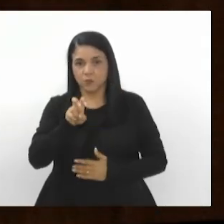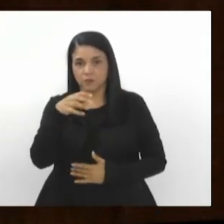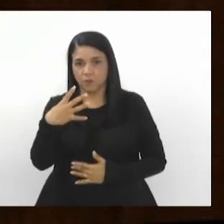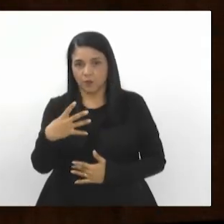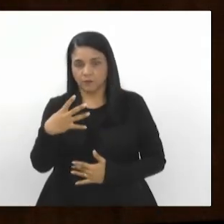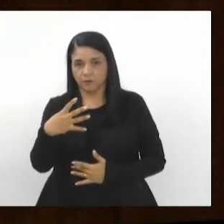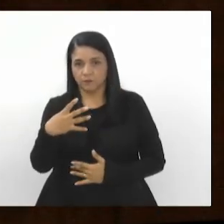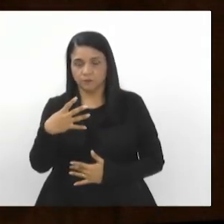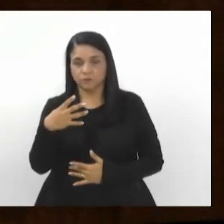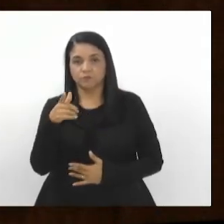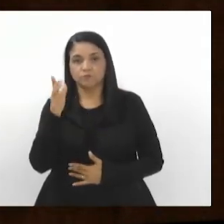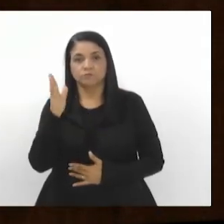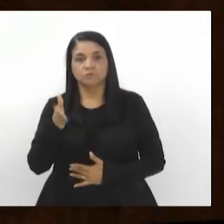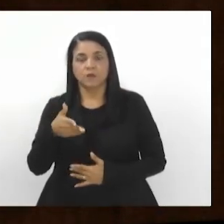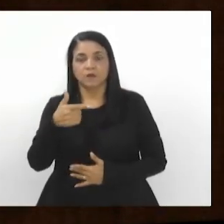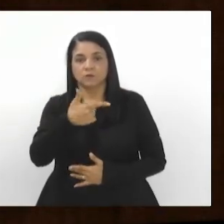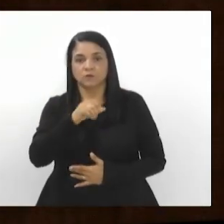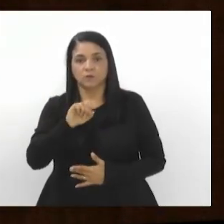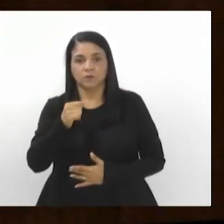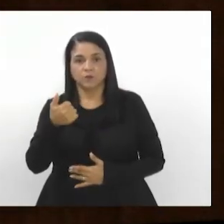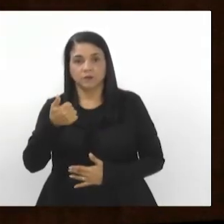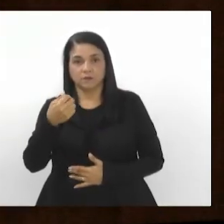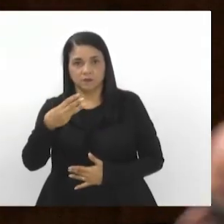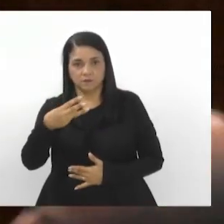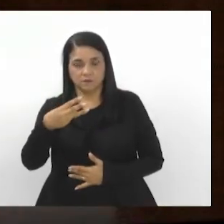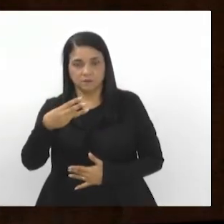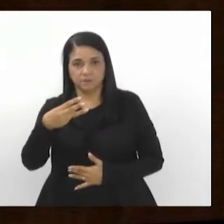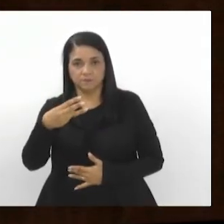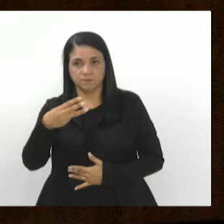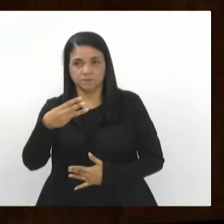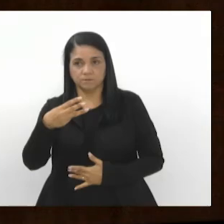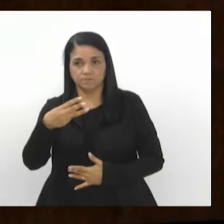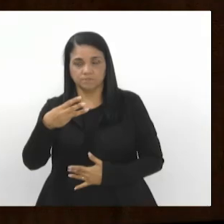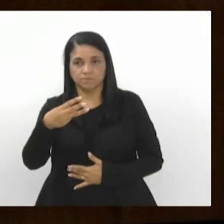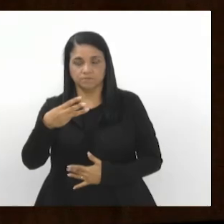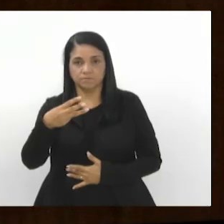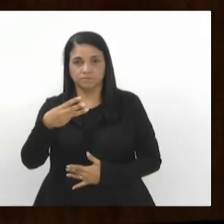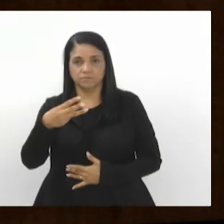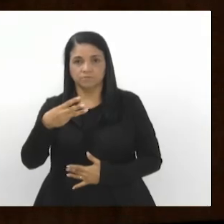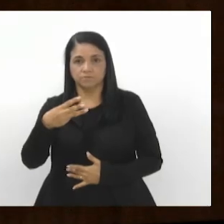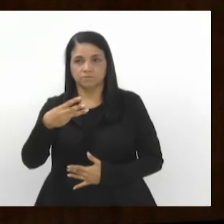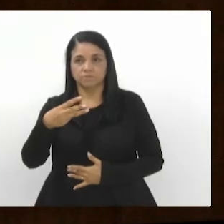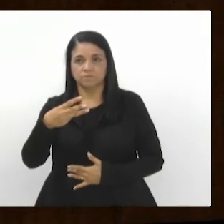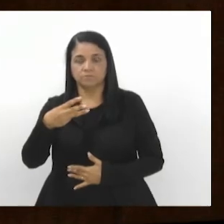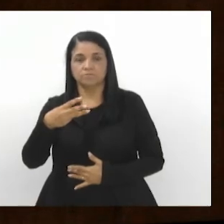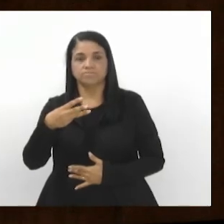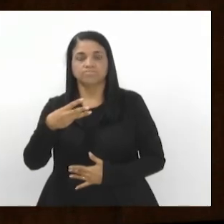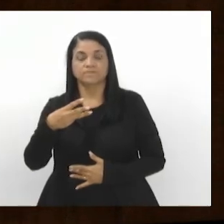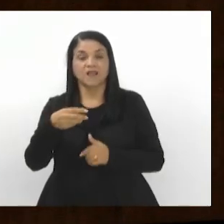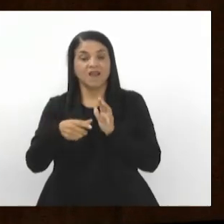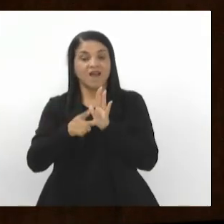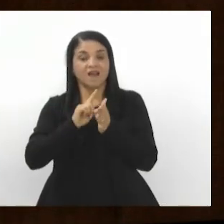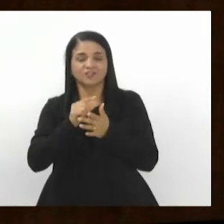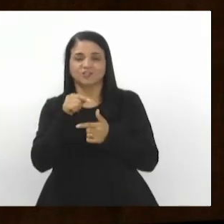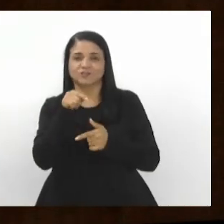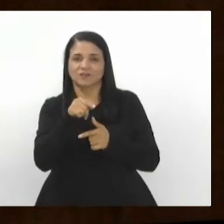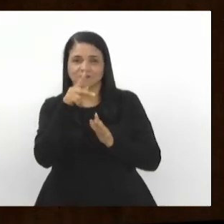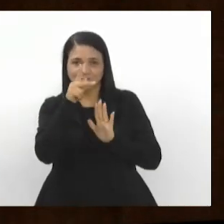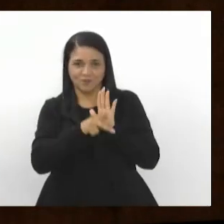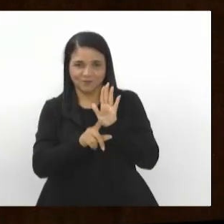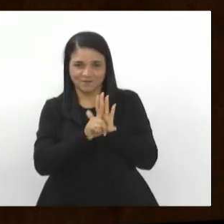54 de 2013, que precede a esse.